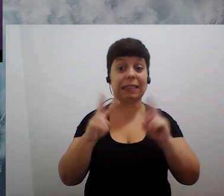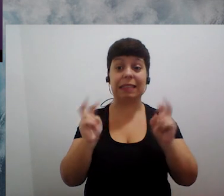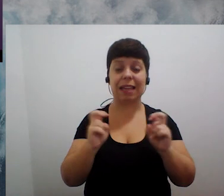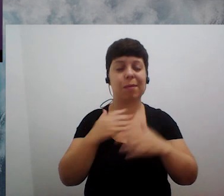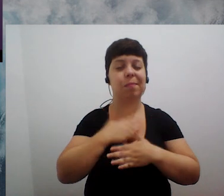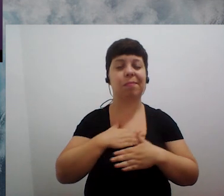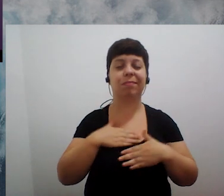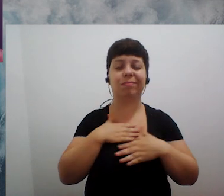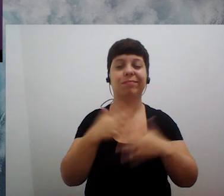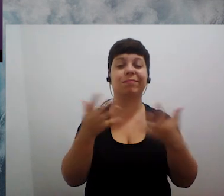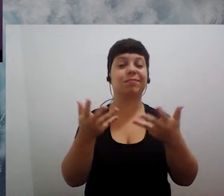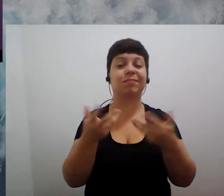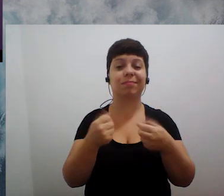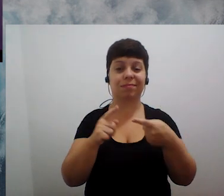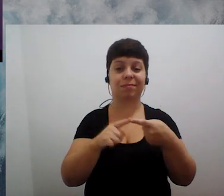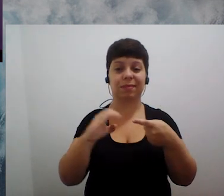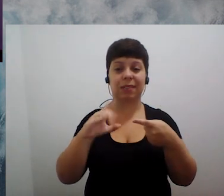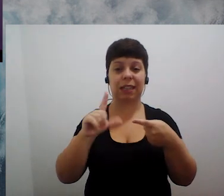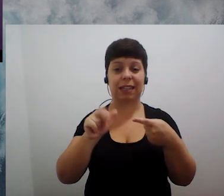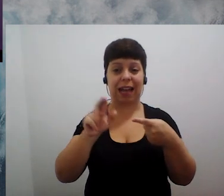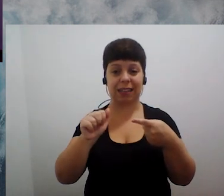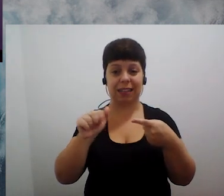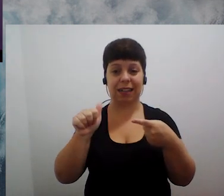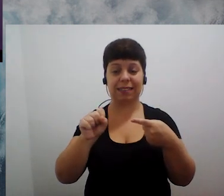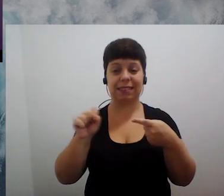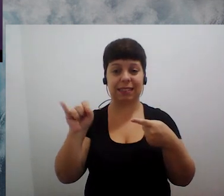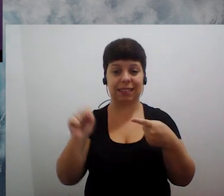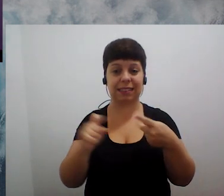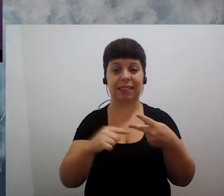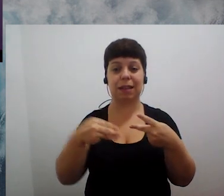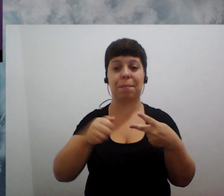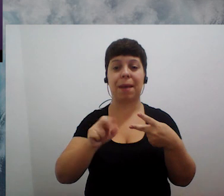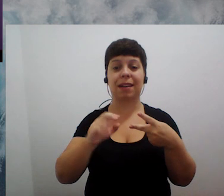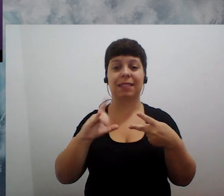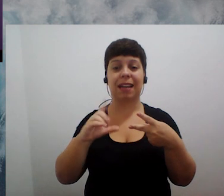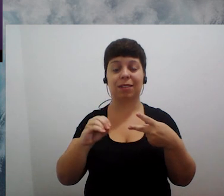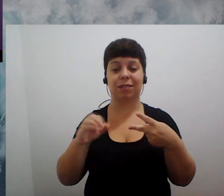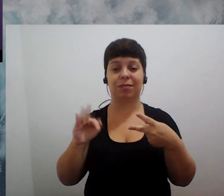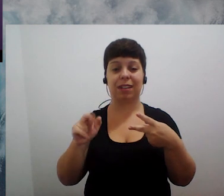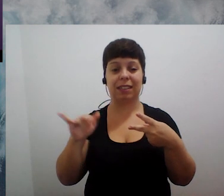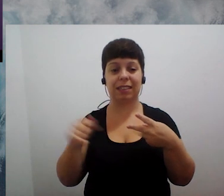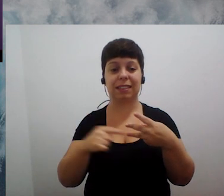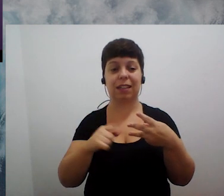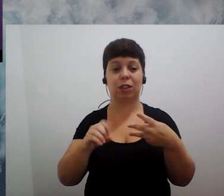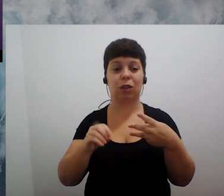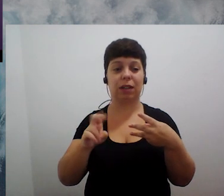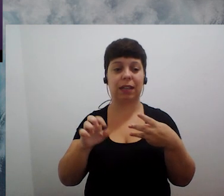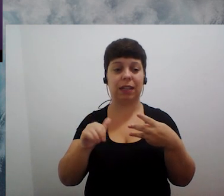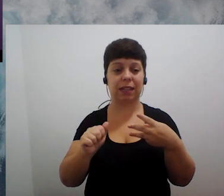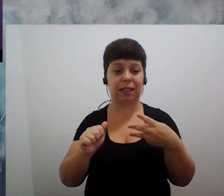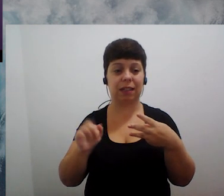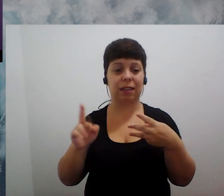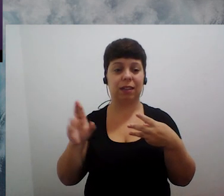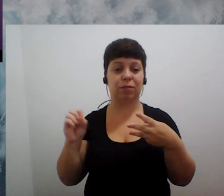esse tema inquietante, temos o prazer de ter como convidados aqui a Clara Assis, o Marcelo Farias e a Lorena